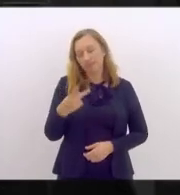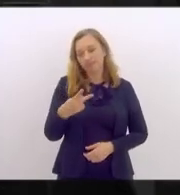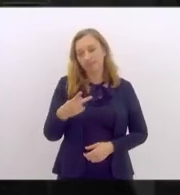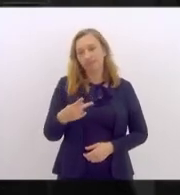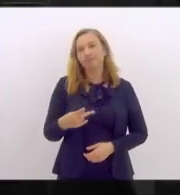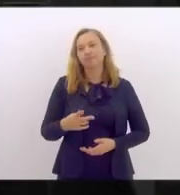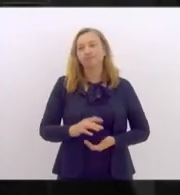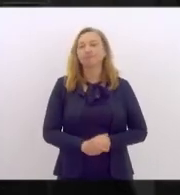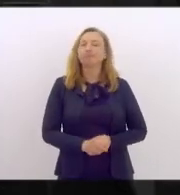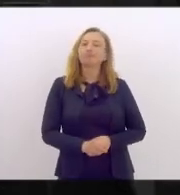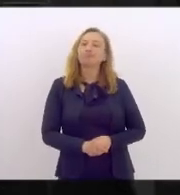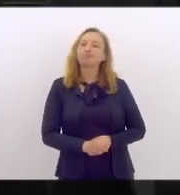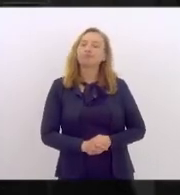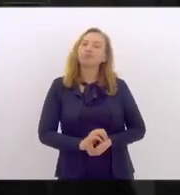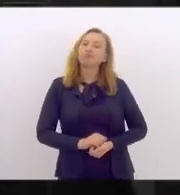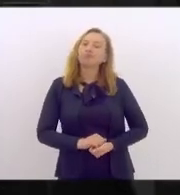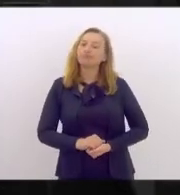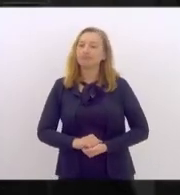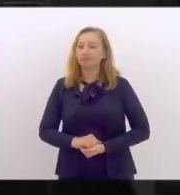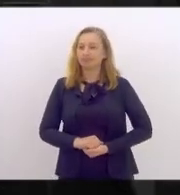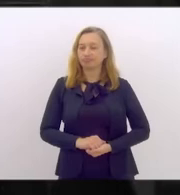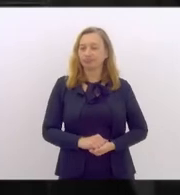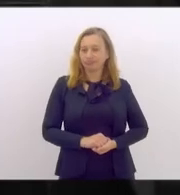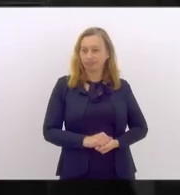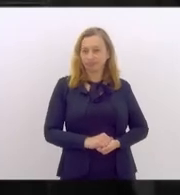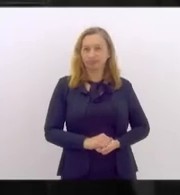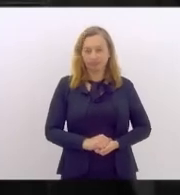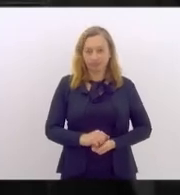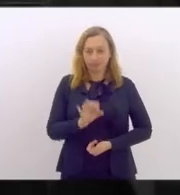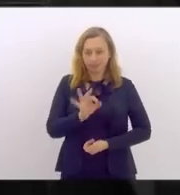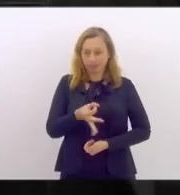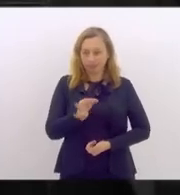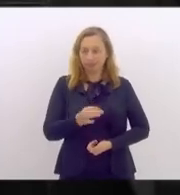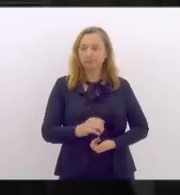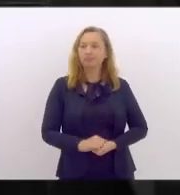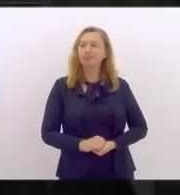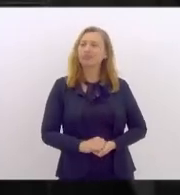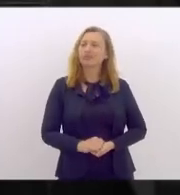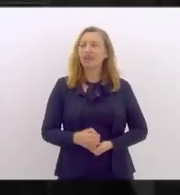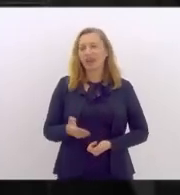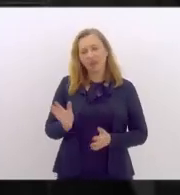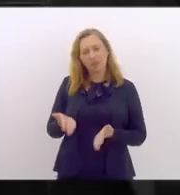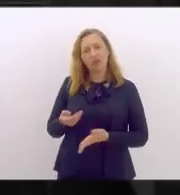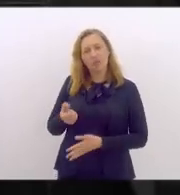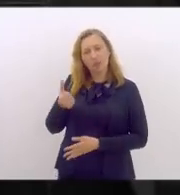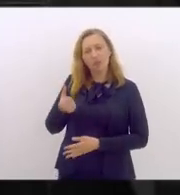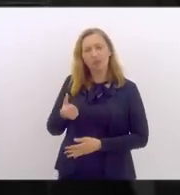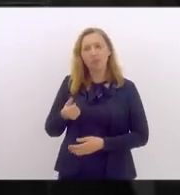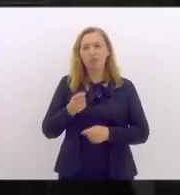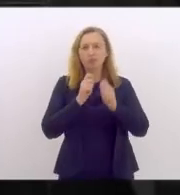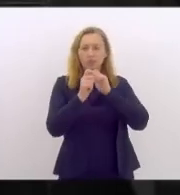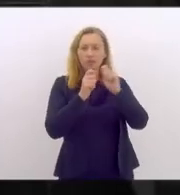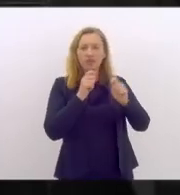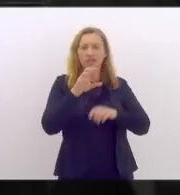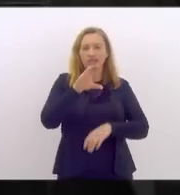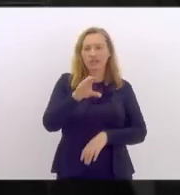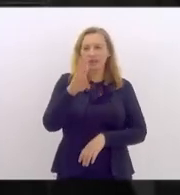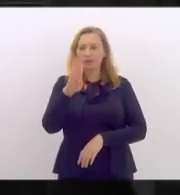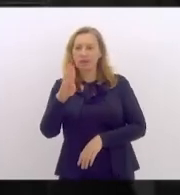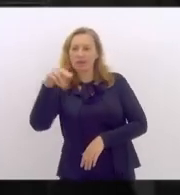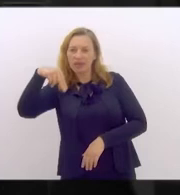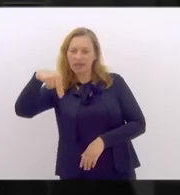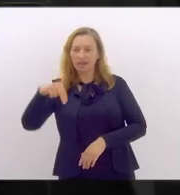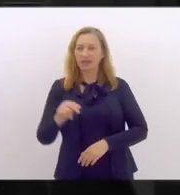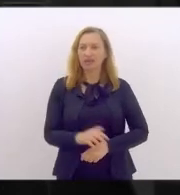as entidades que propõem mas o fato é que hoje agora pouco a repórter da CBN